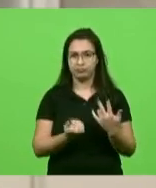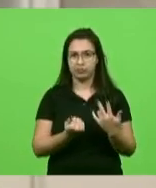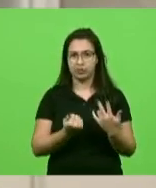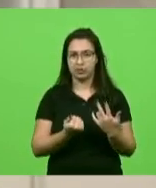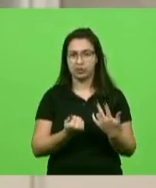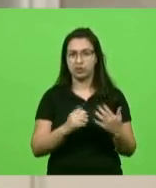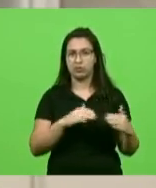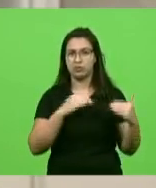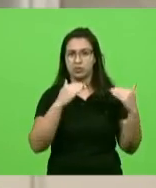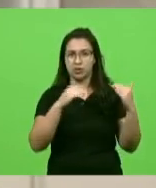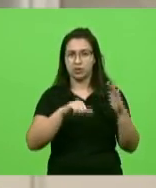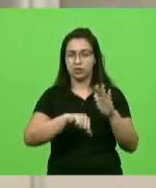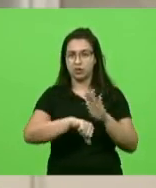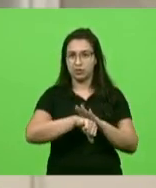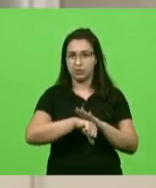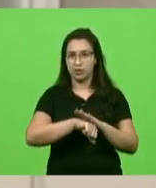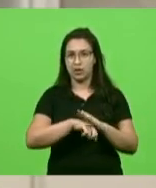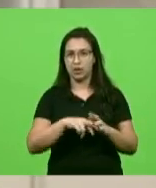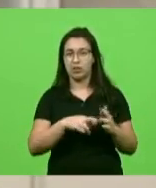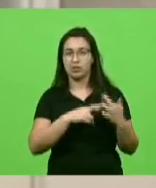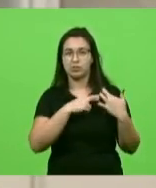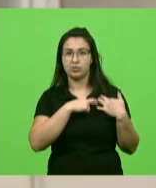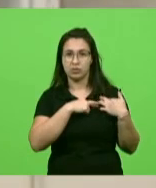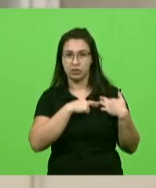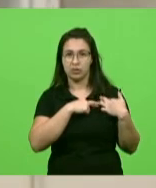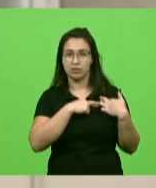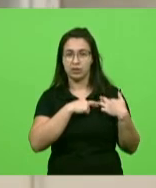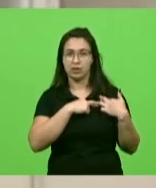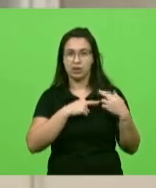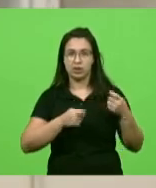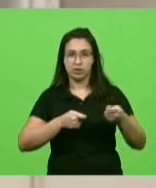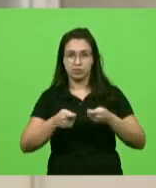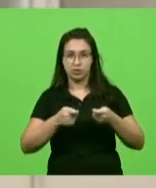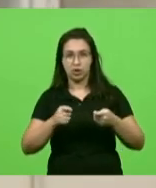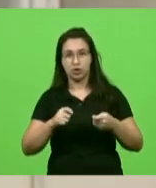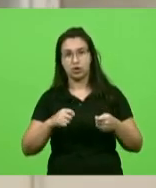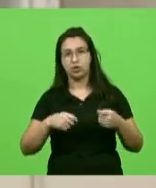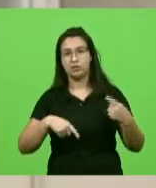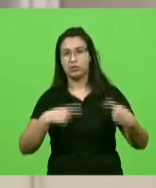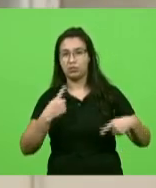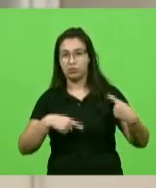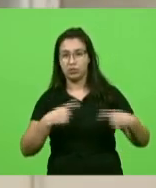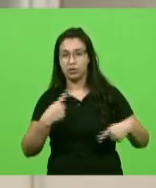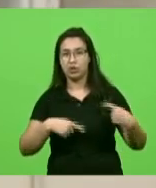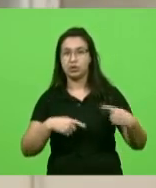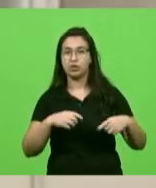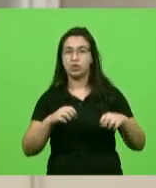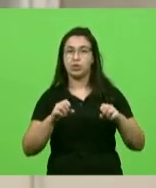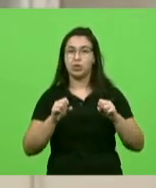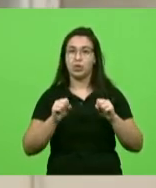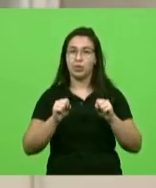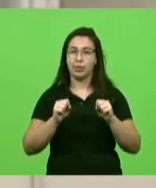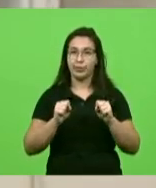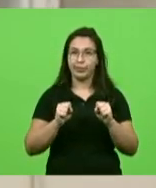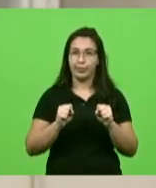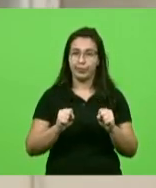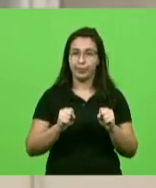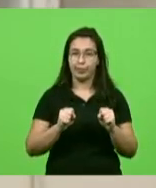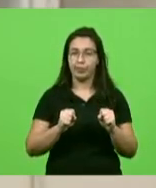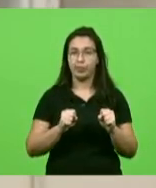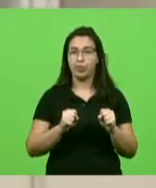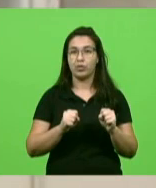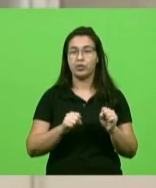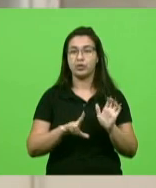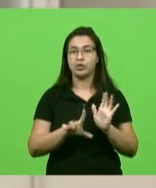EA responsabilidade político-administrativa é possível socorrer-se da dogmática